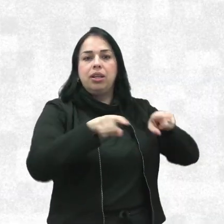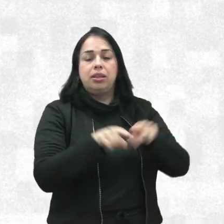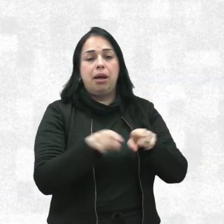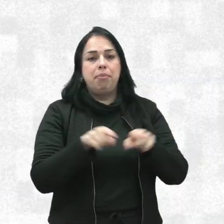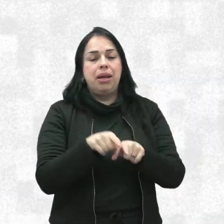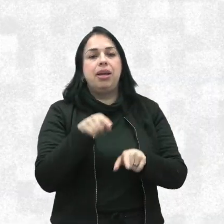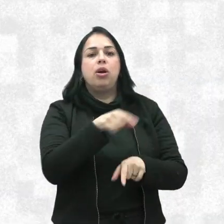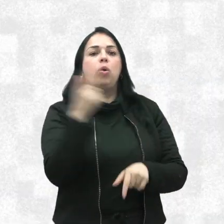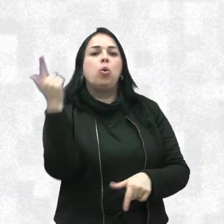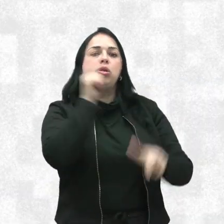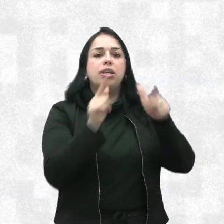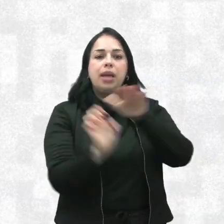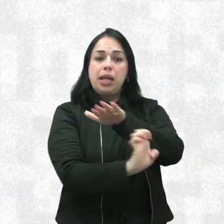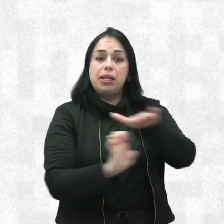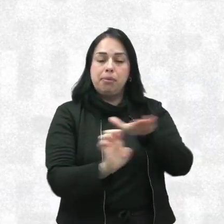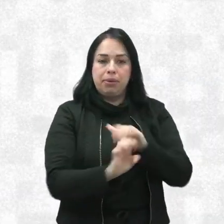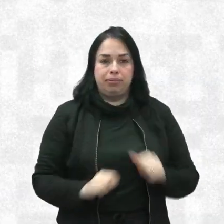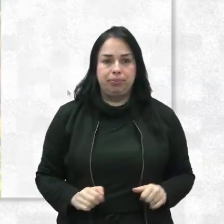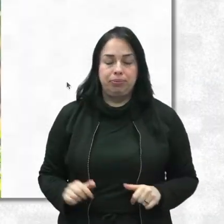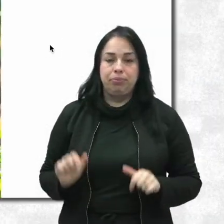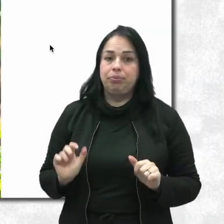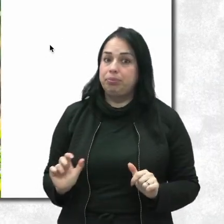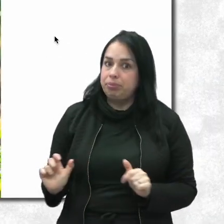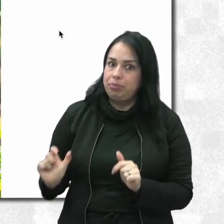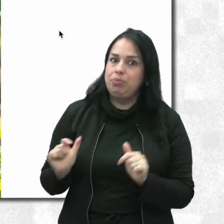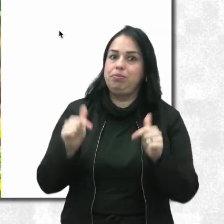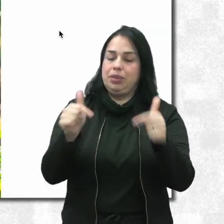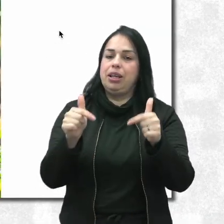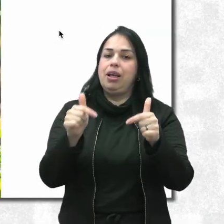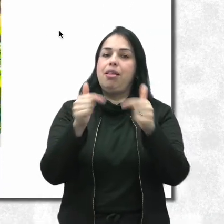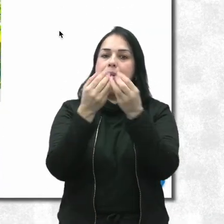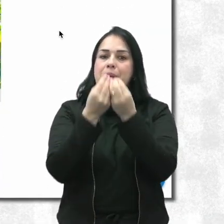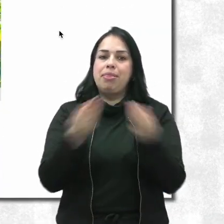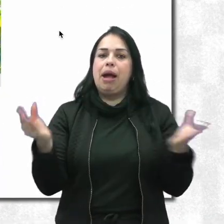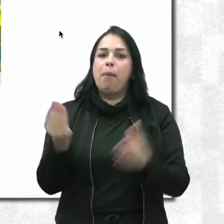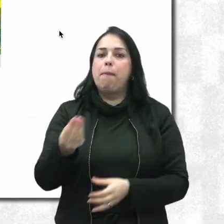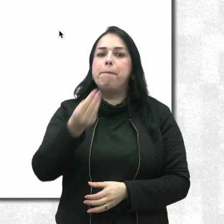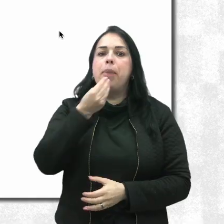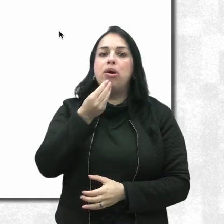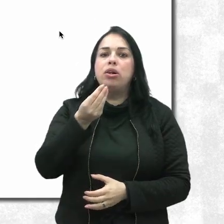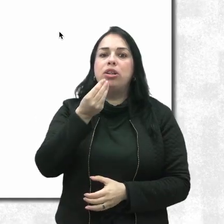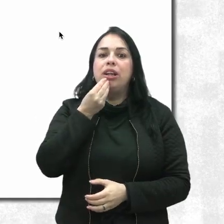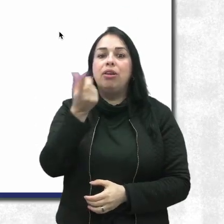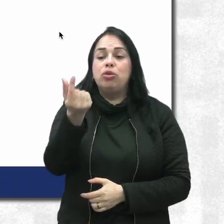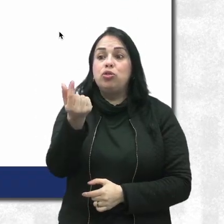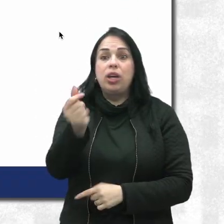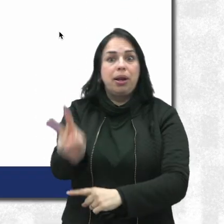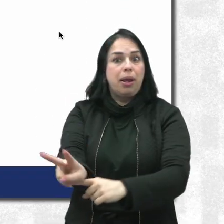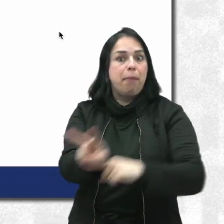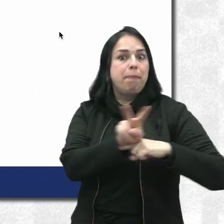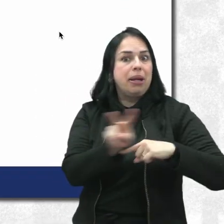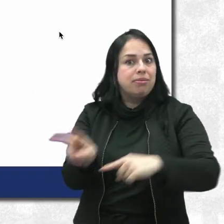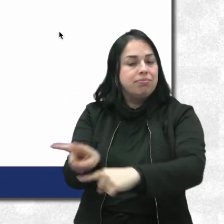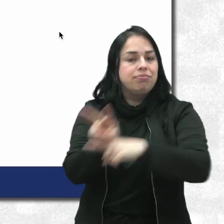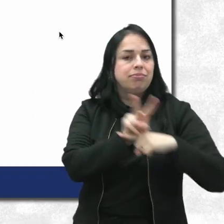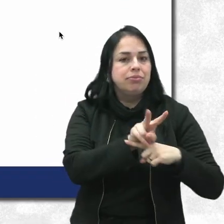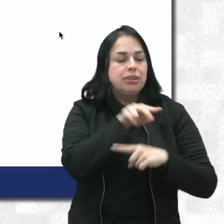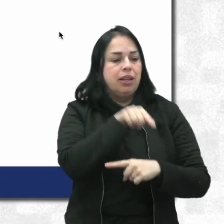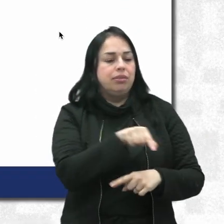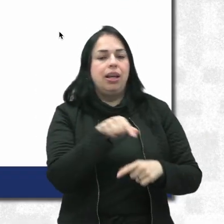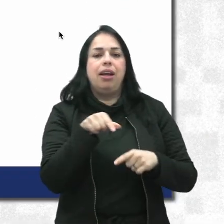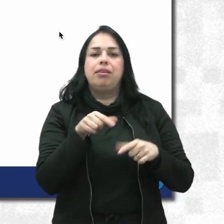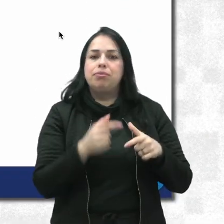a formalização dos negócios. A iniciativa também abre portas para o acesso a crédito e